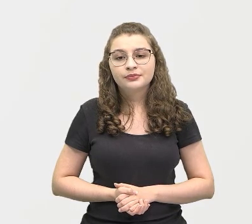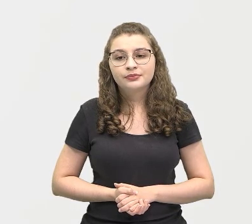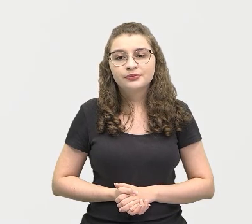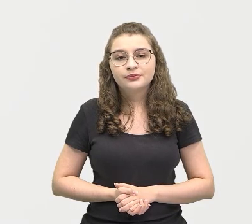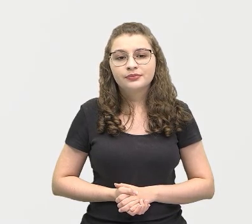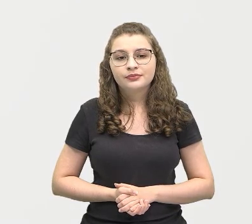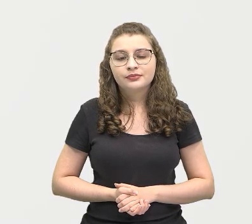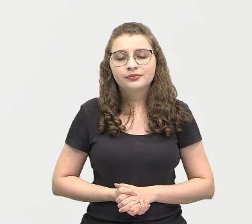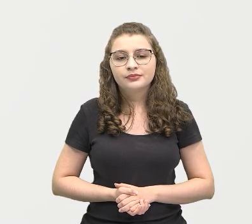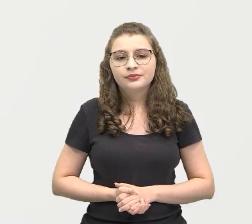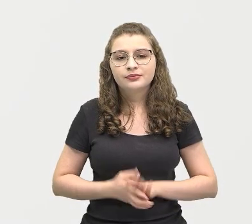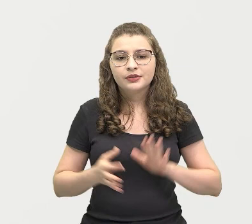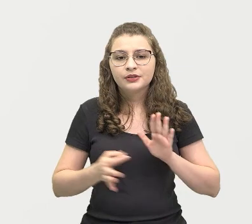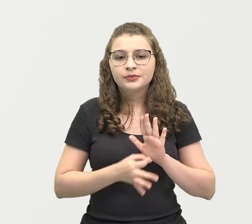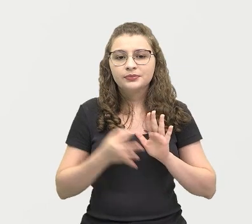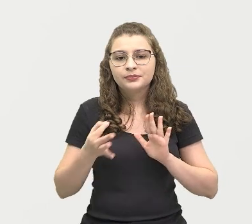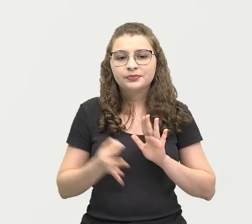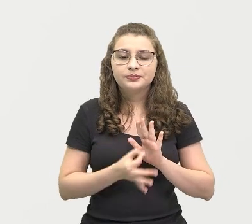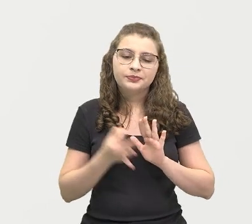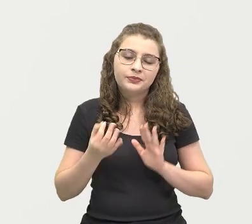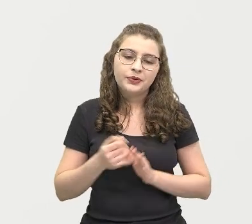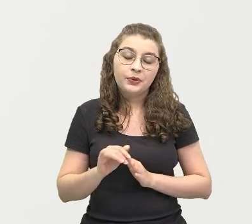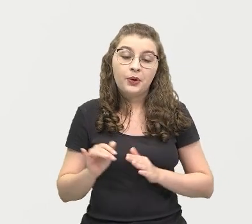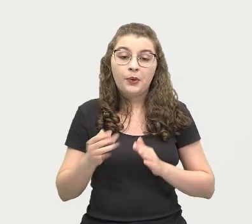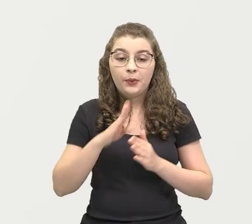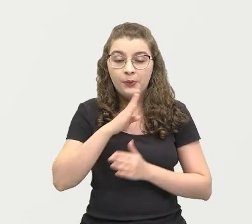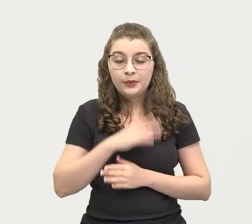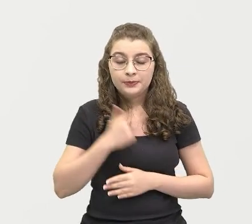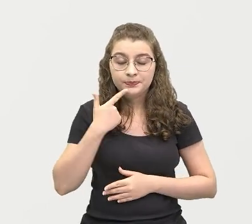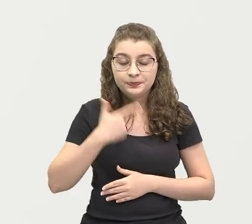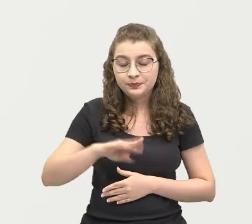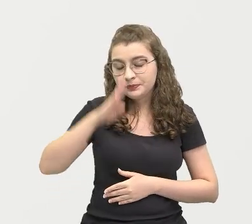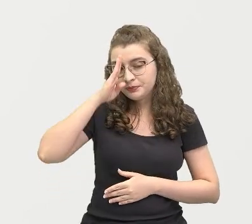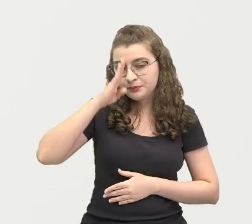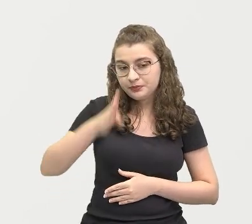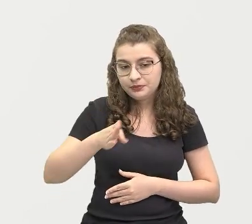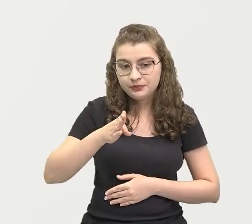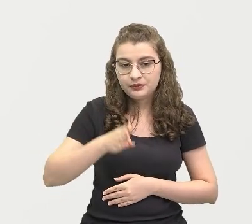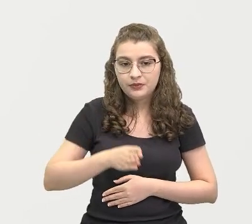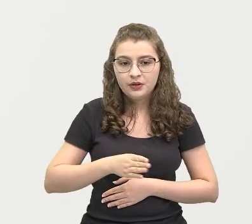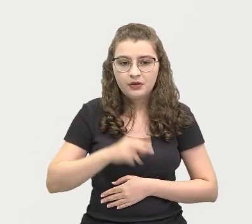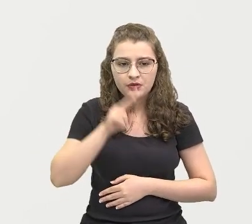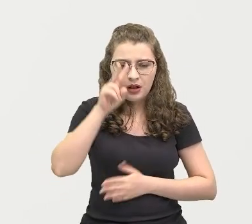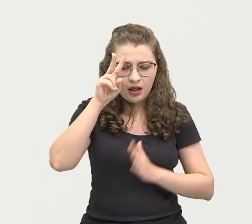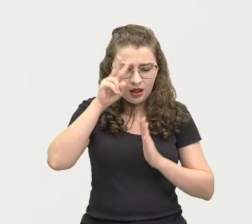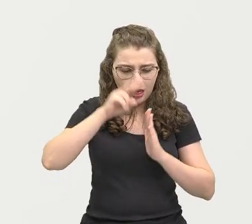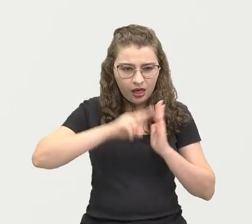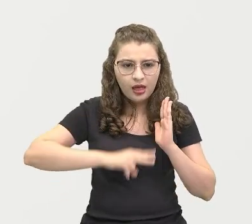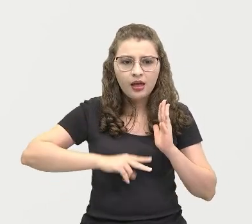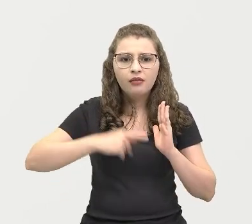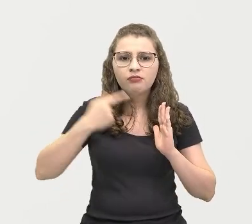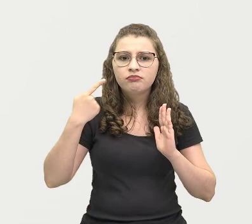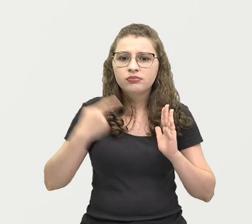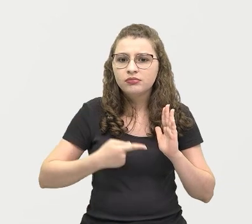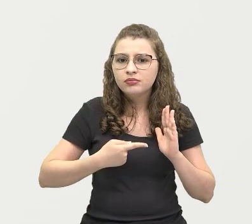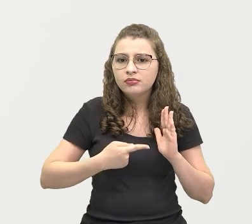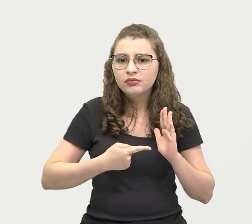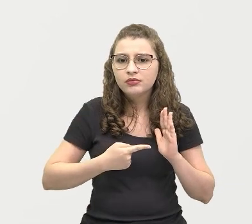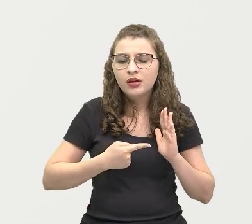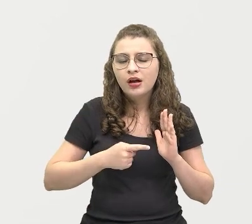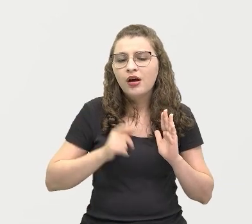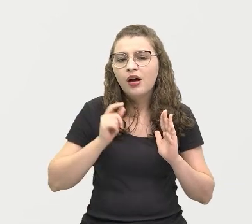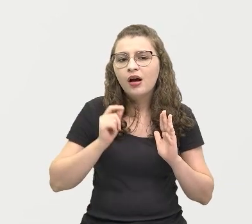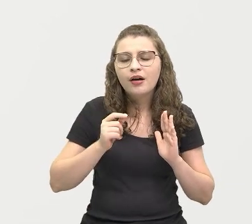personagem, ele começa a fazer críticas, sempre numa linguagem direta, uma linguagem que você, lendo o texto, você observa uma